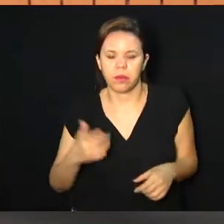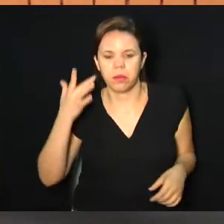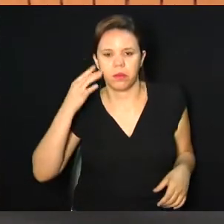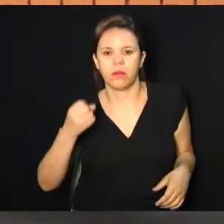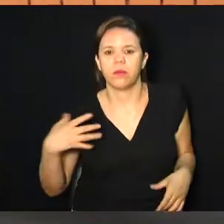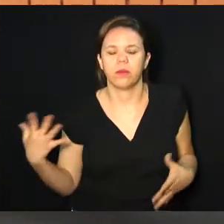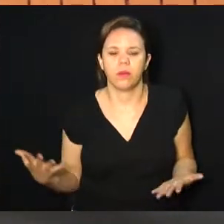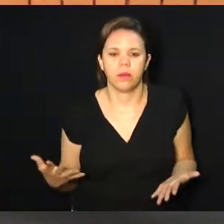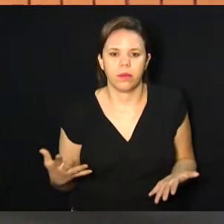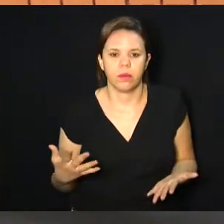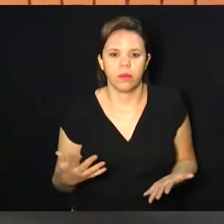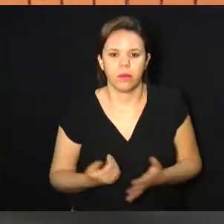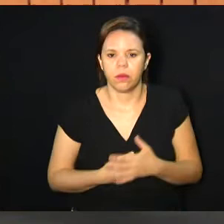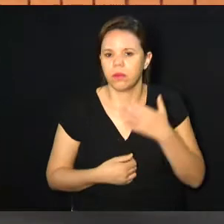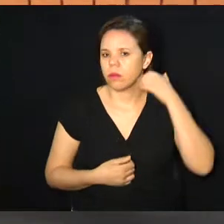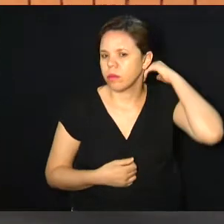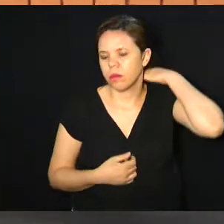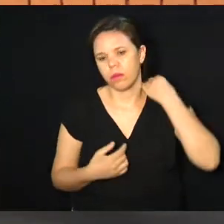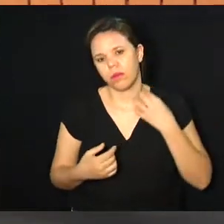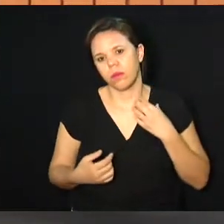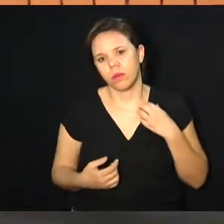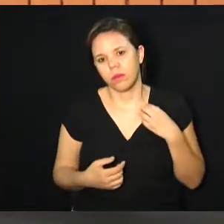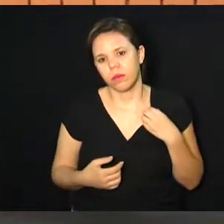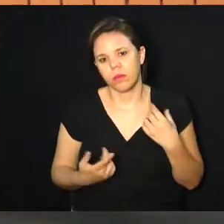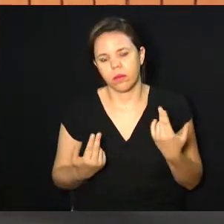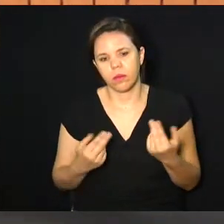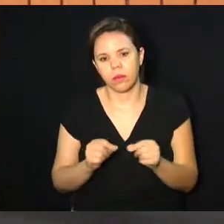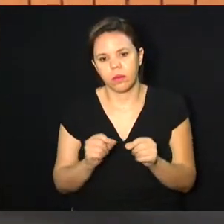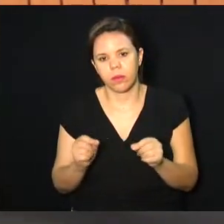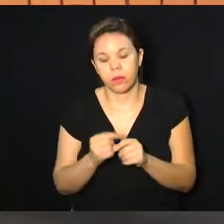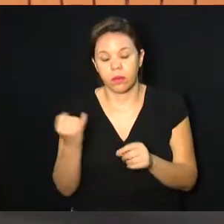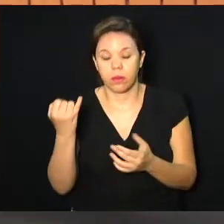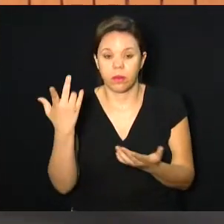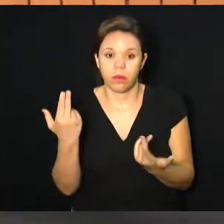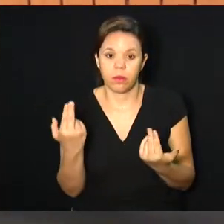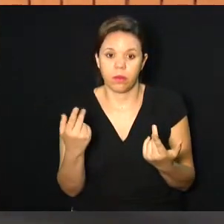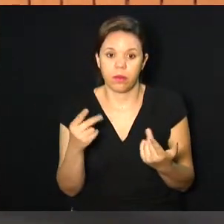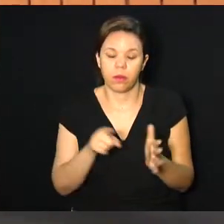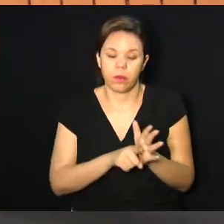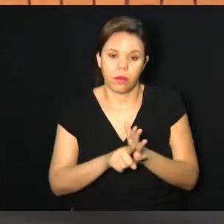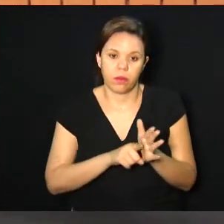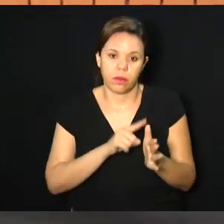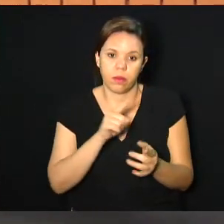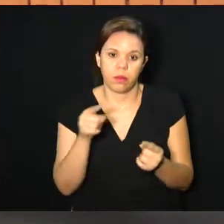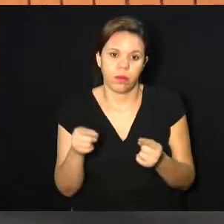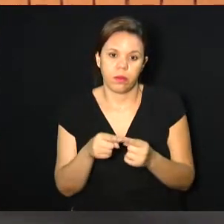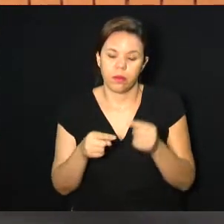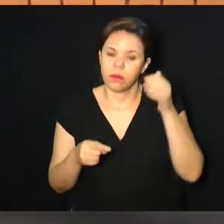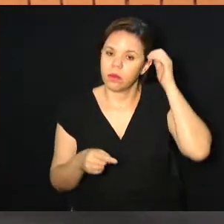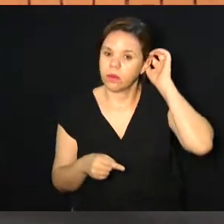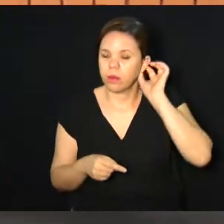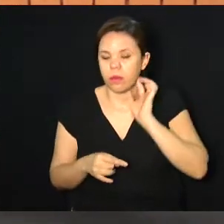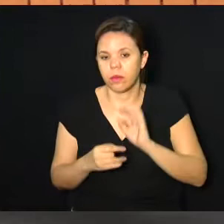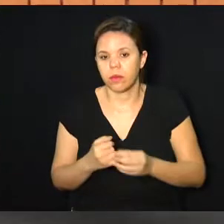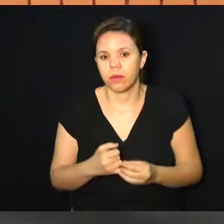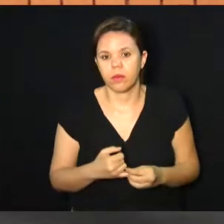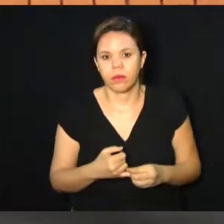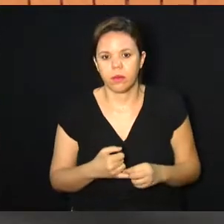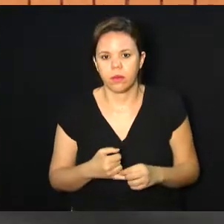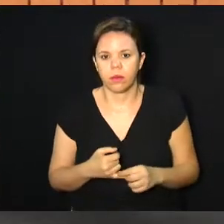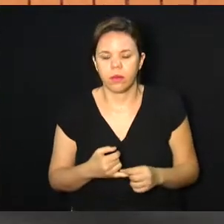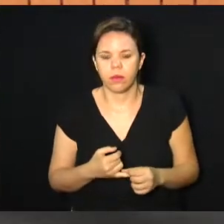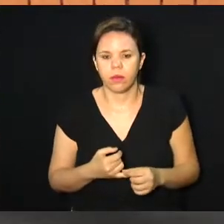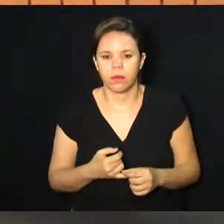quanto eles são tão ricos quanto a pesquisa de origem de destino. Eu queria também reforçar a questão do sistema